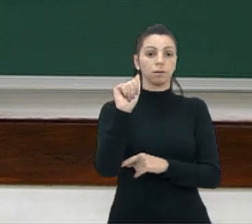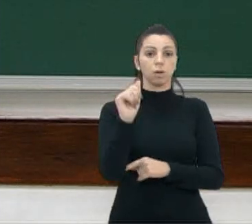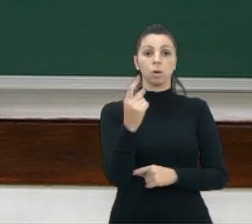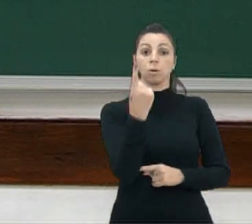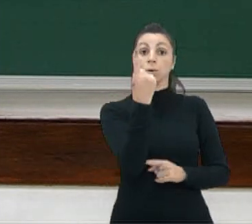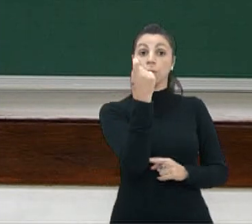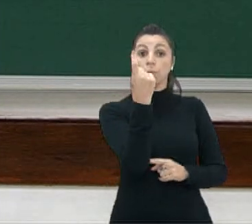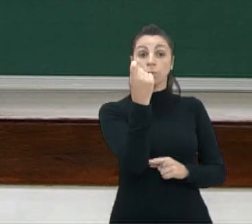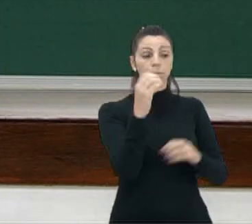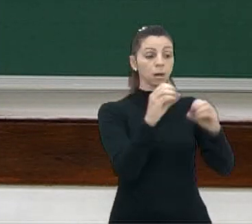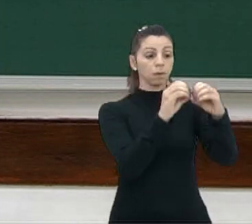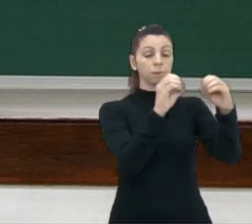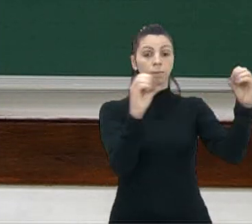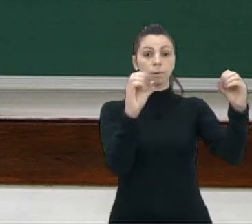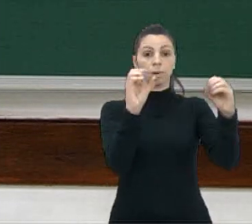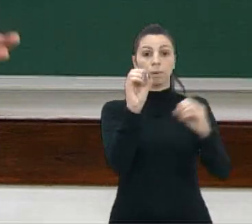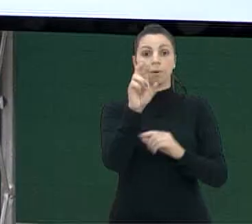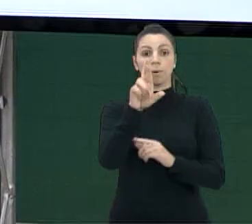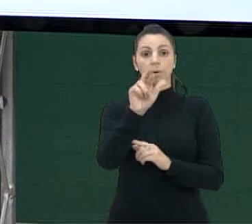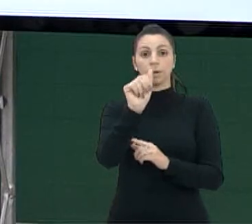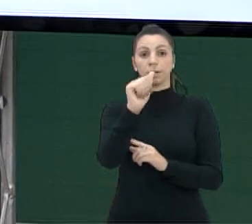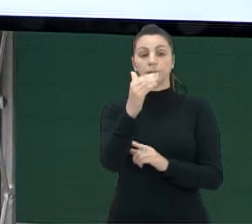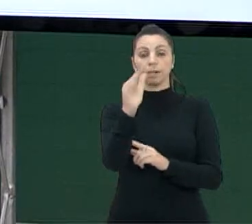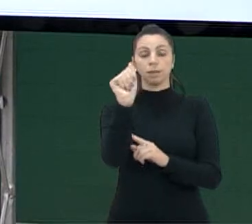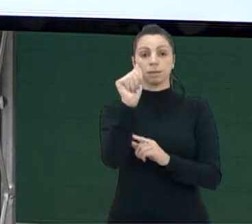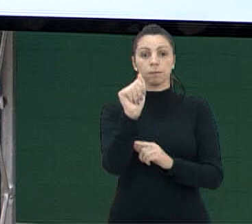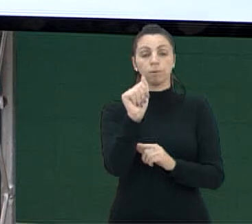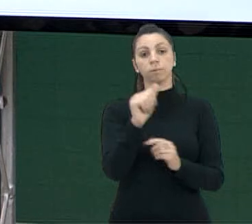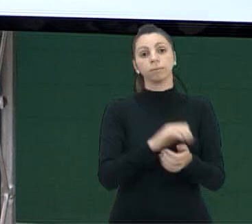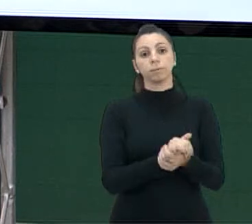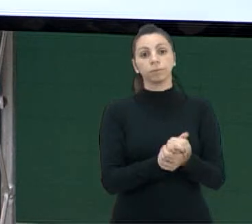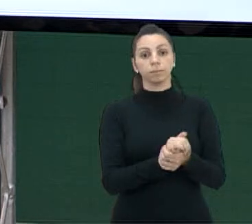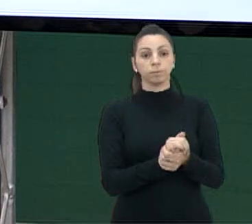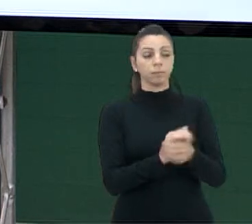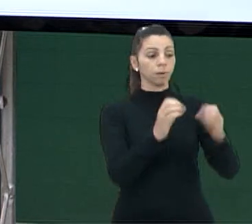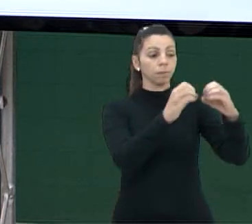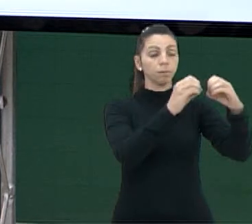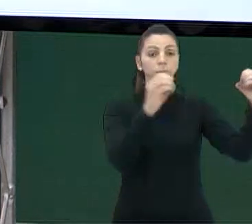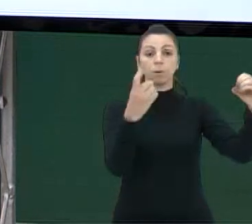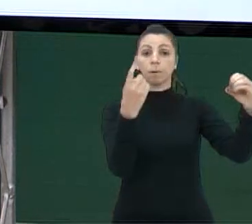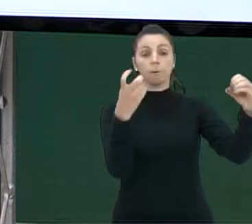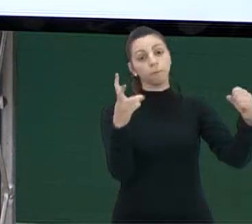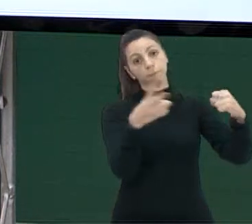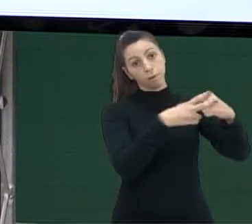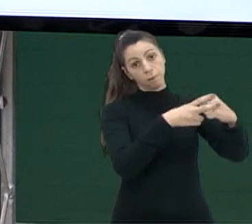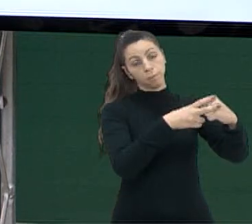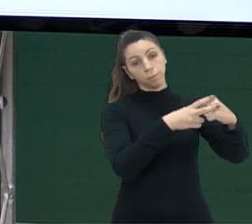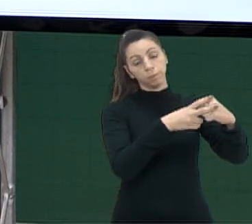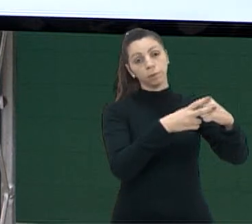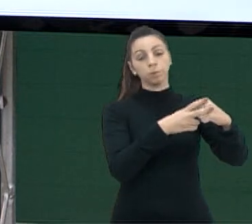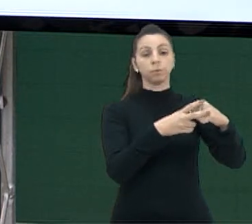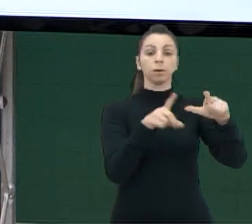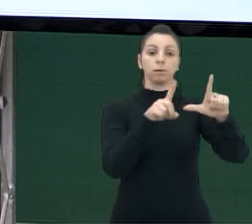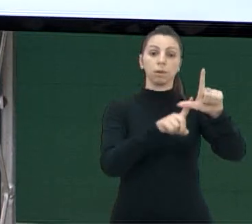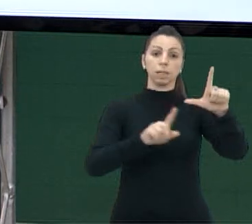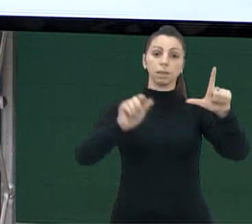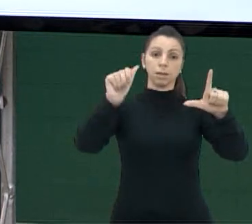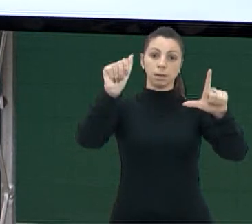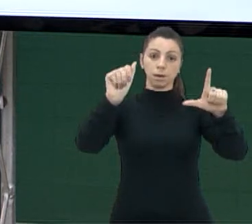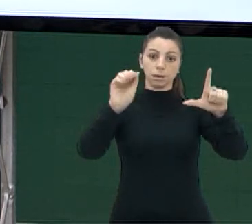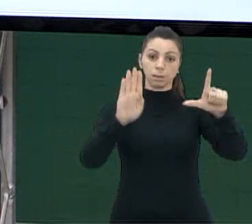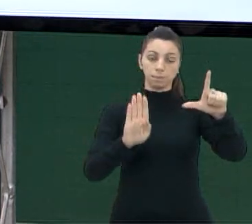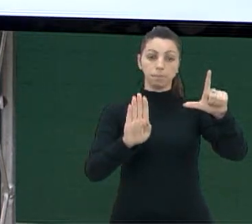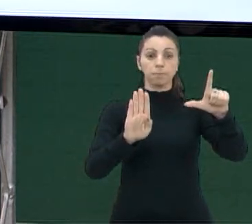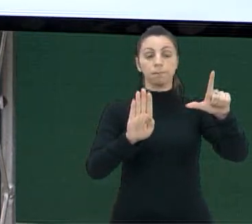oração somente. Tendo uma oração somente, período simples. Então, tanto a letra A como a letra B são períodos simples. Não vai ter nem coordenação, nem